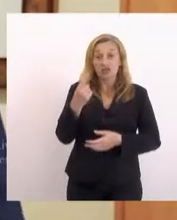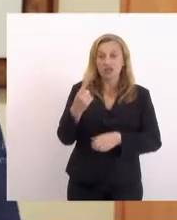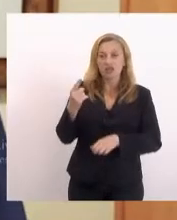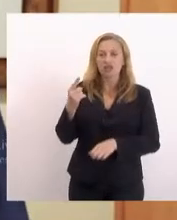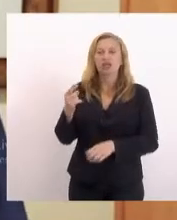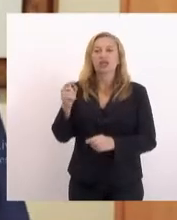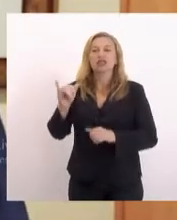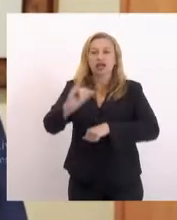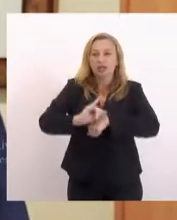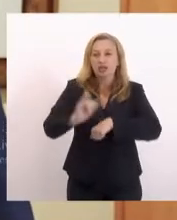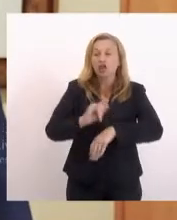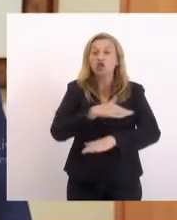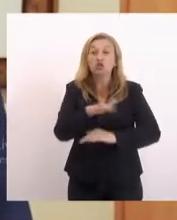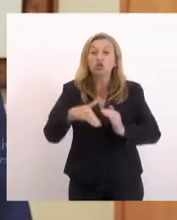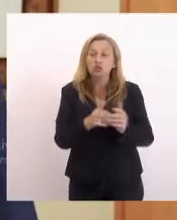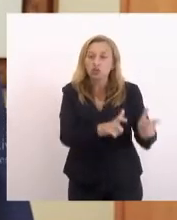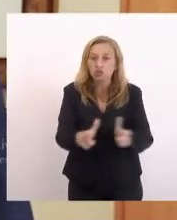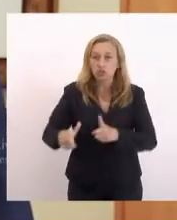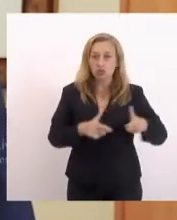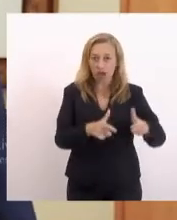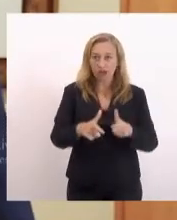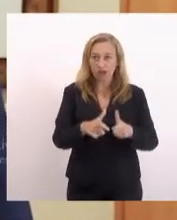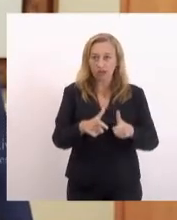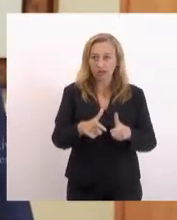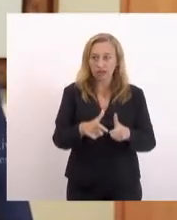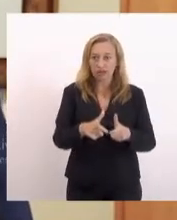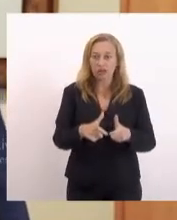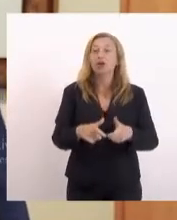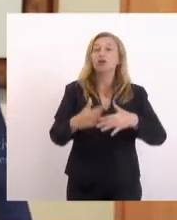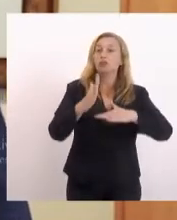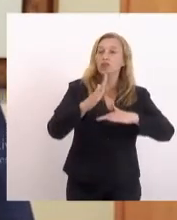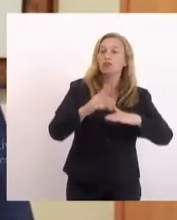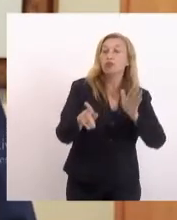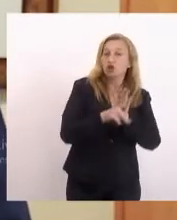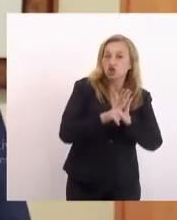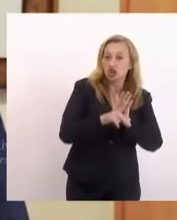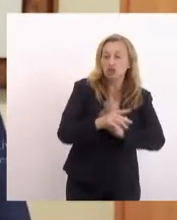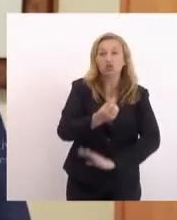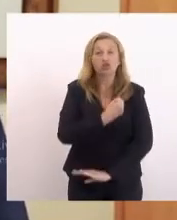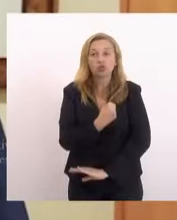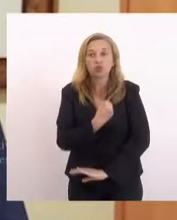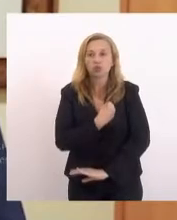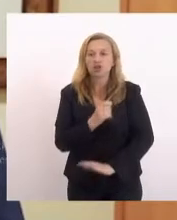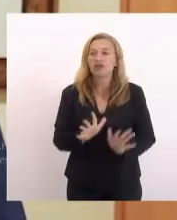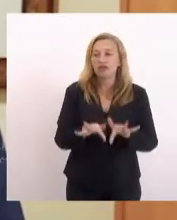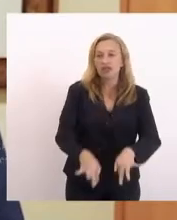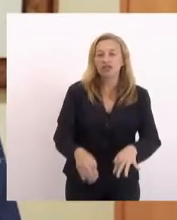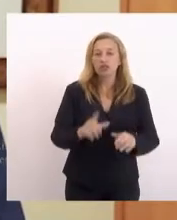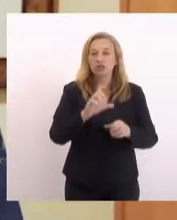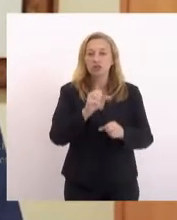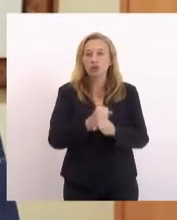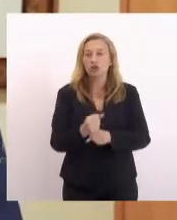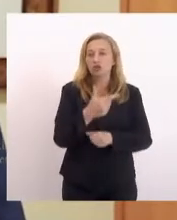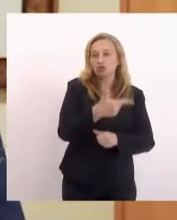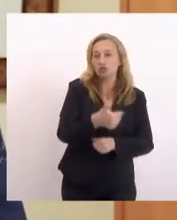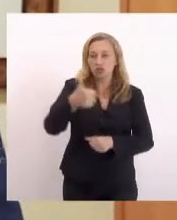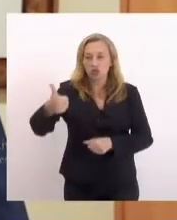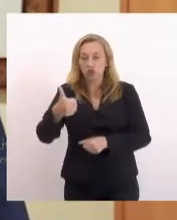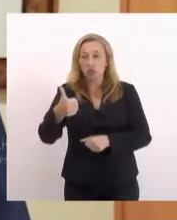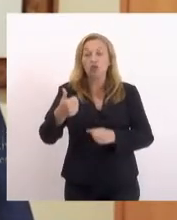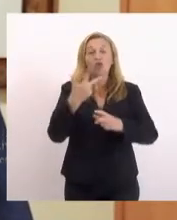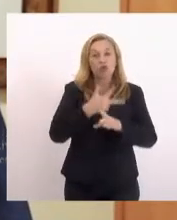todas as regiões fluminenses e também comprovadas em projetos e números. Encerramos 2021 com vitórias que merecem